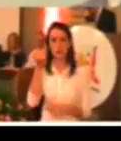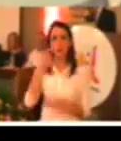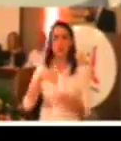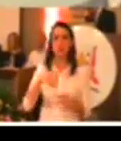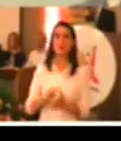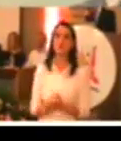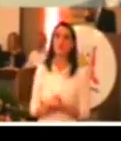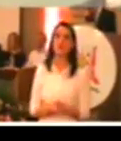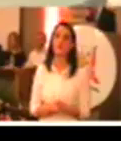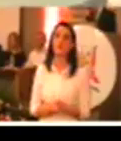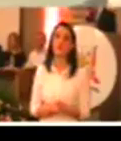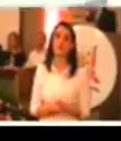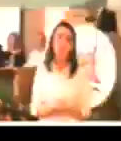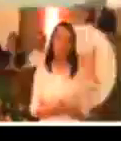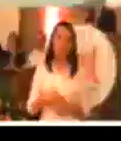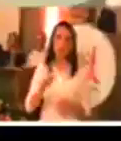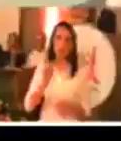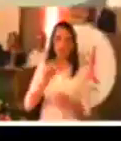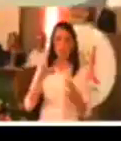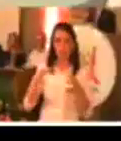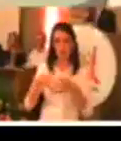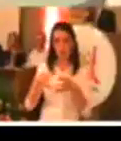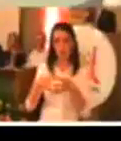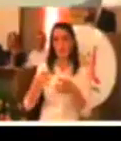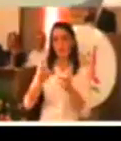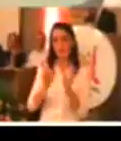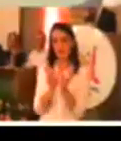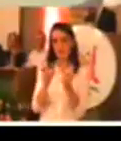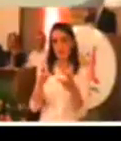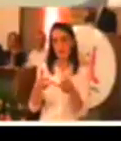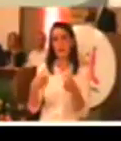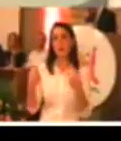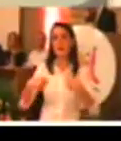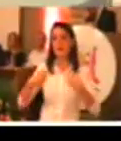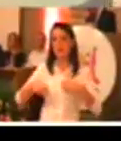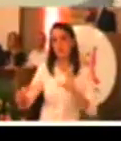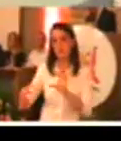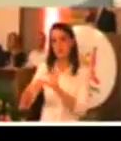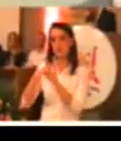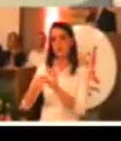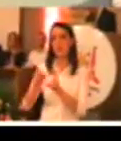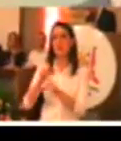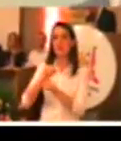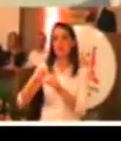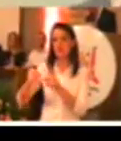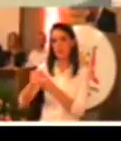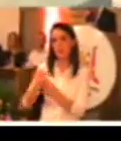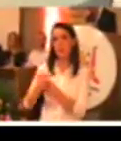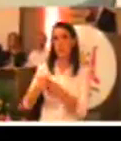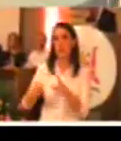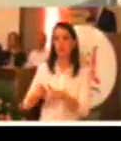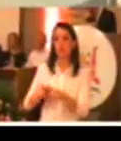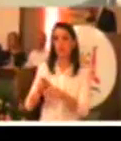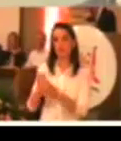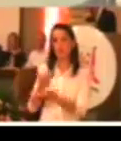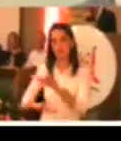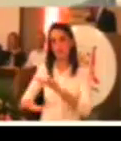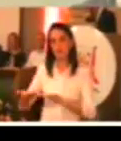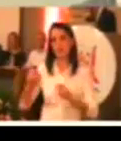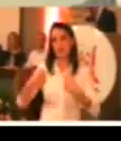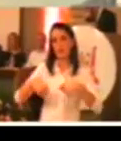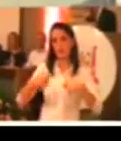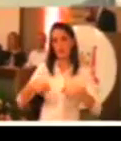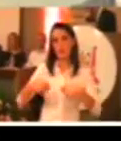uma ação importantíssima. O Parlamento precisa estar sintonizado com a sociedade, precisa